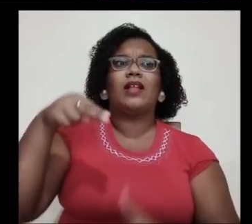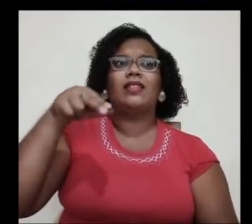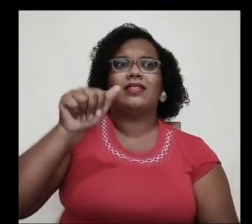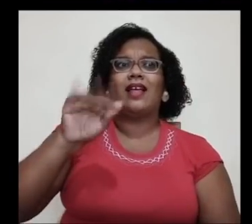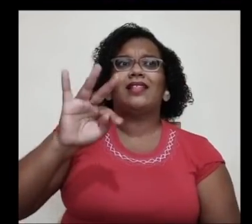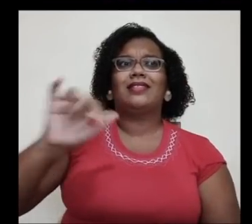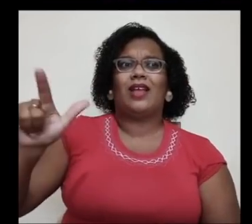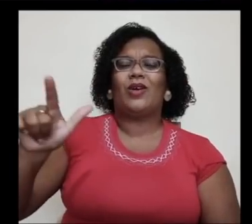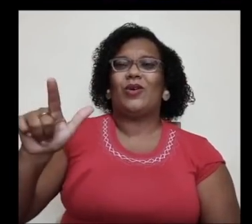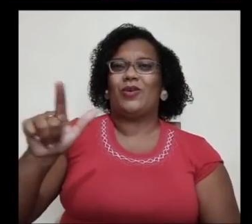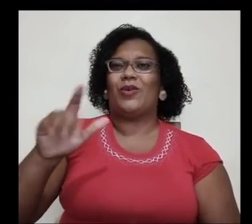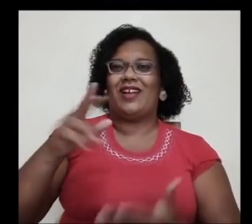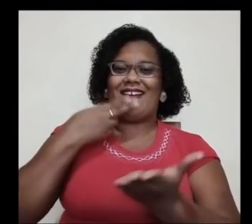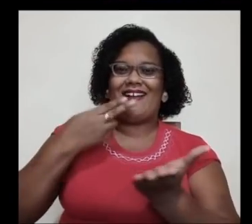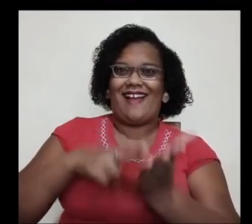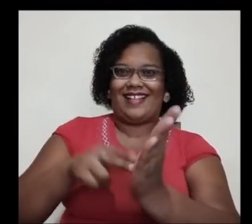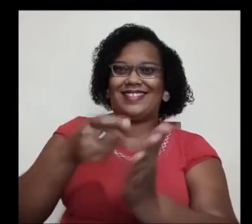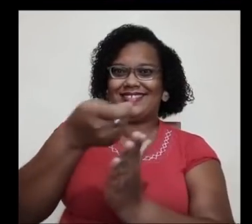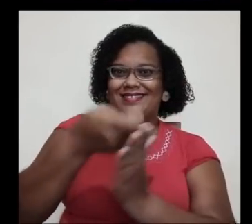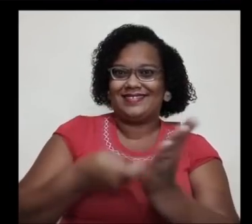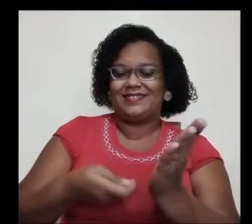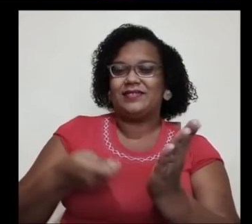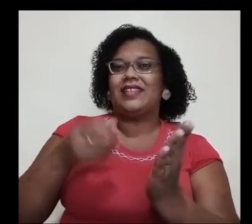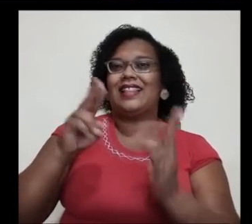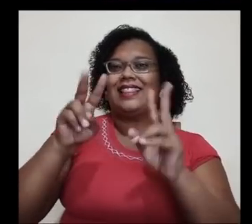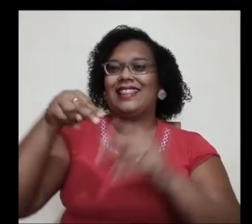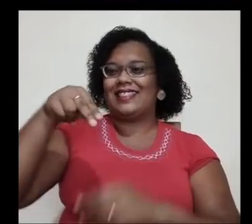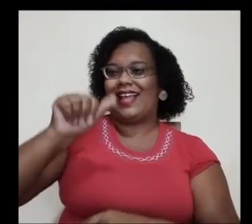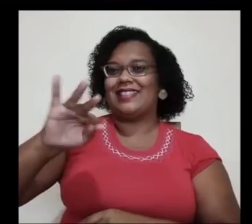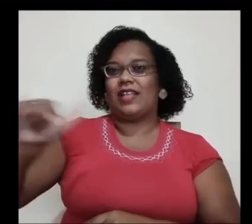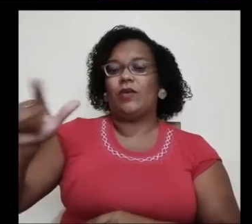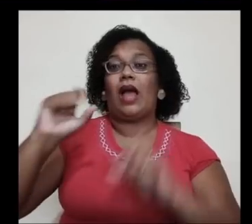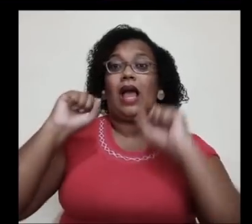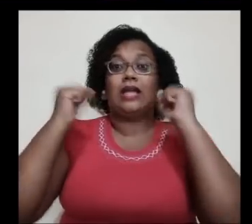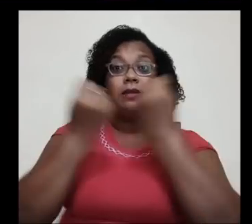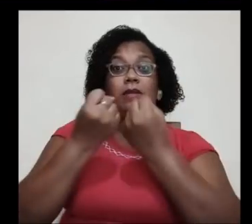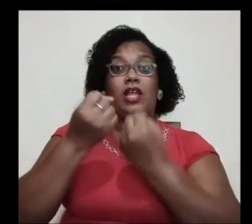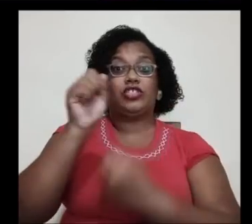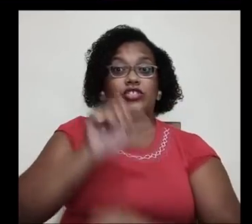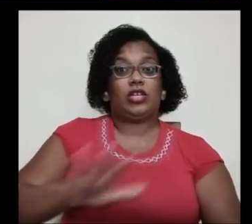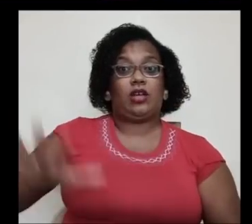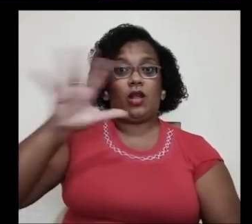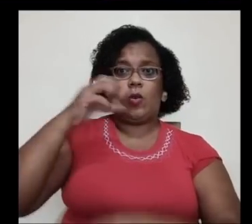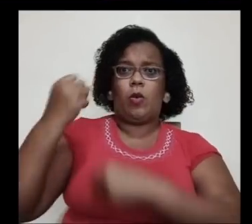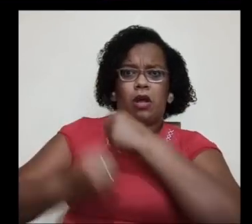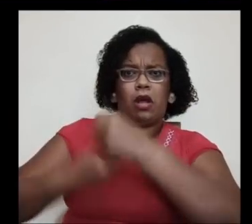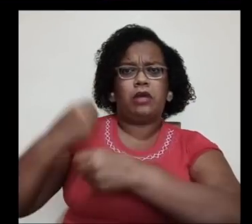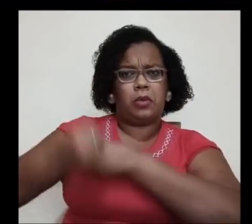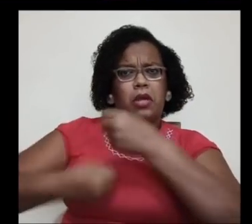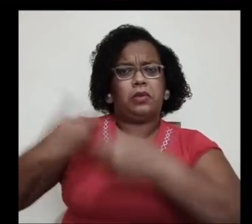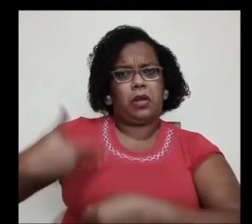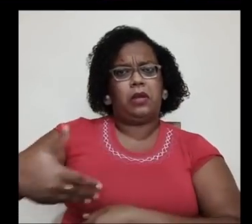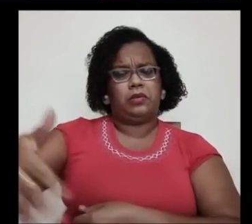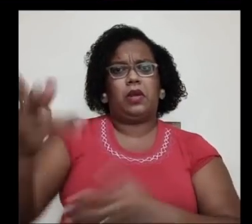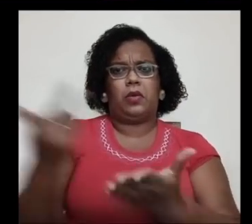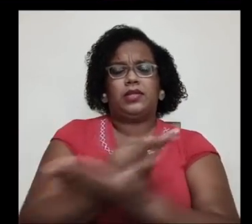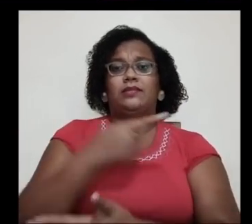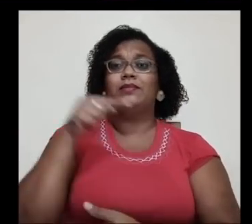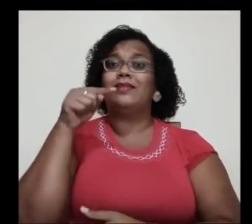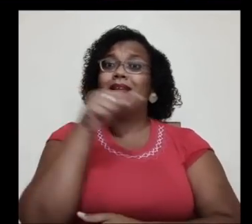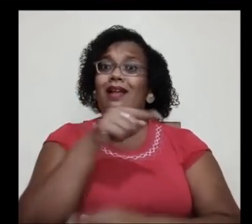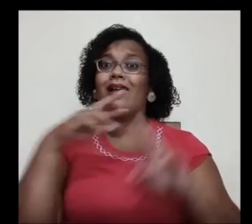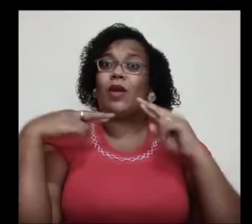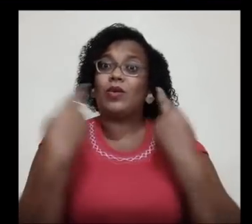e lá nós levantamos vários outros aspectos, além do corte de recursos. As nossas preocupações também com a orientação dentro do Ministério de Ciência,